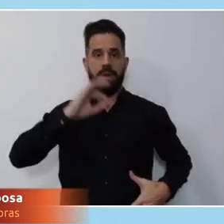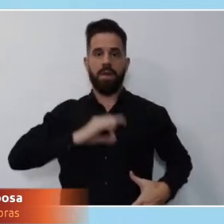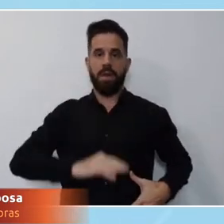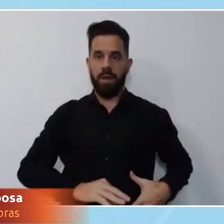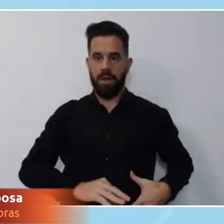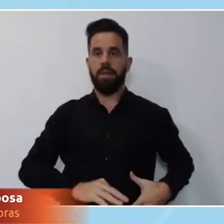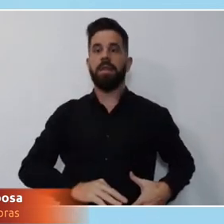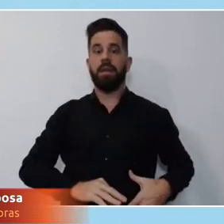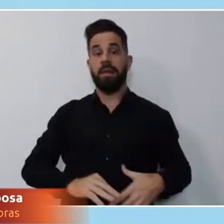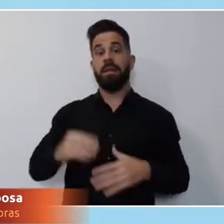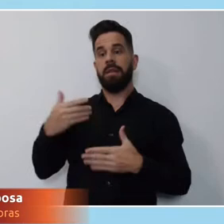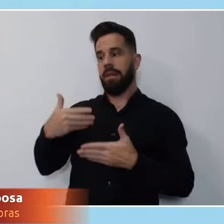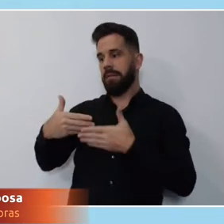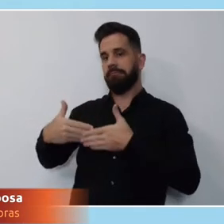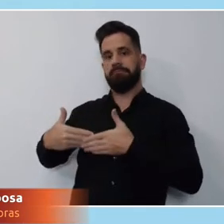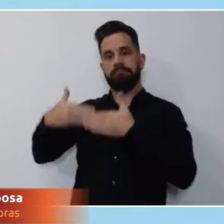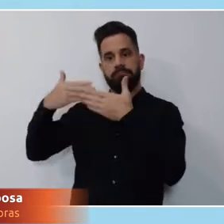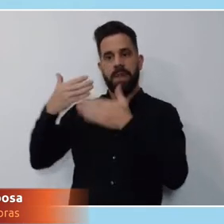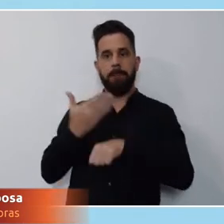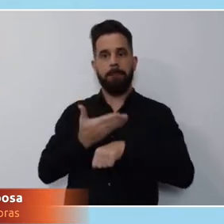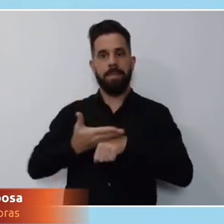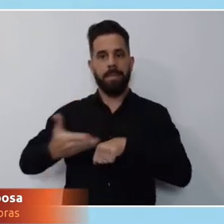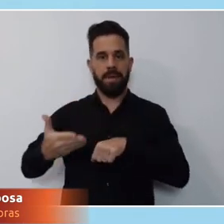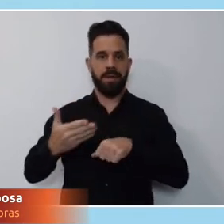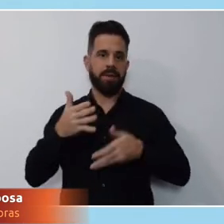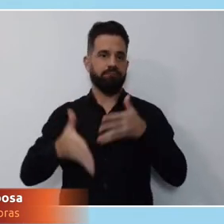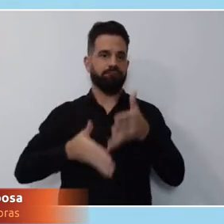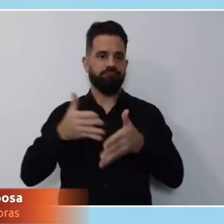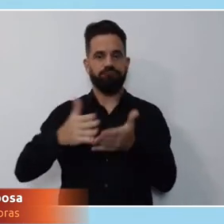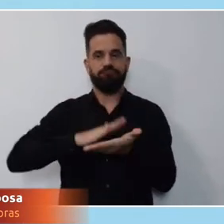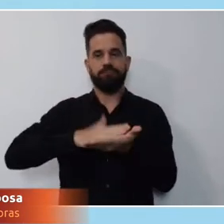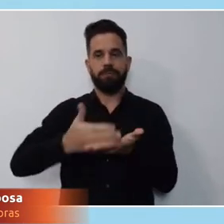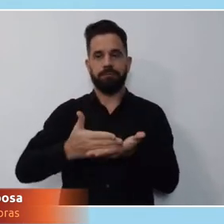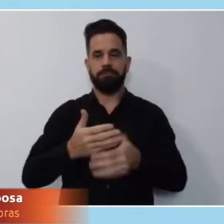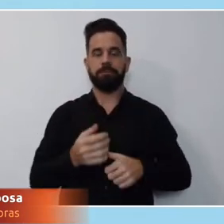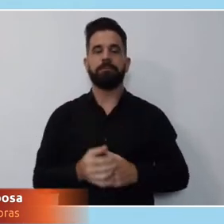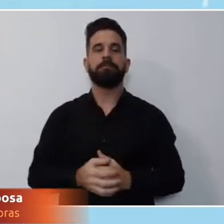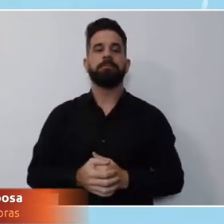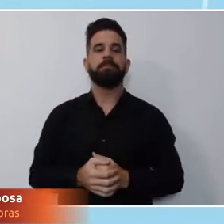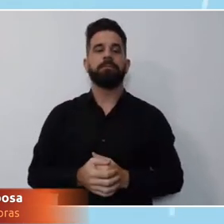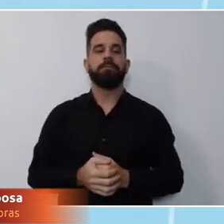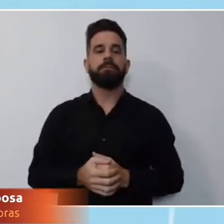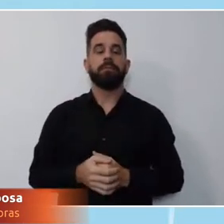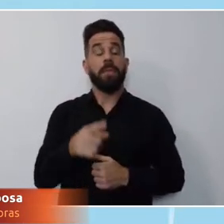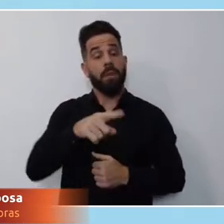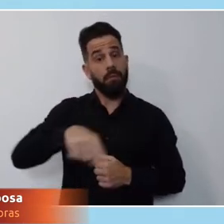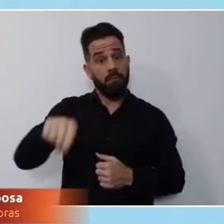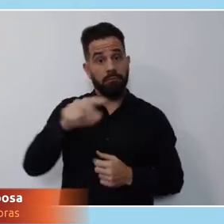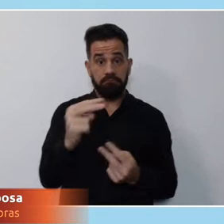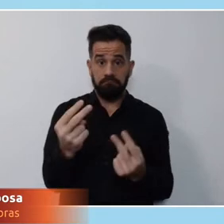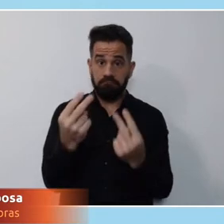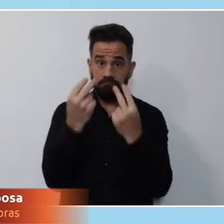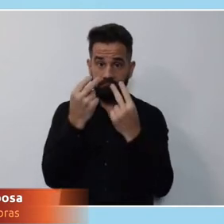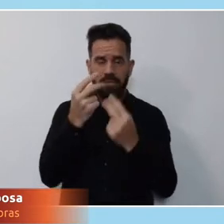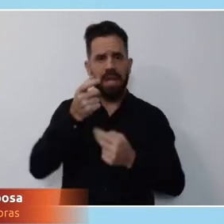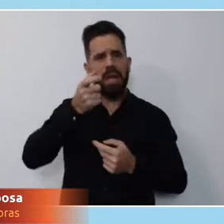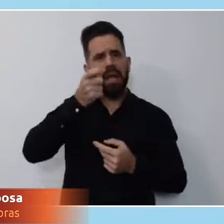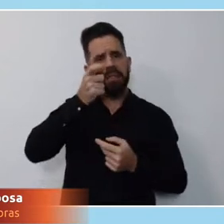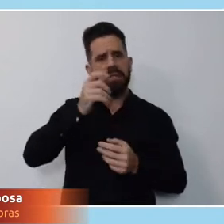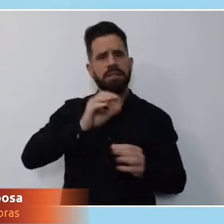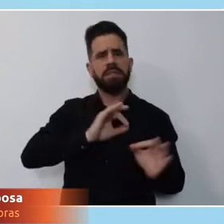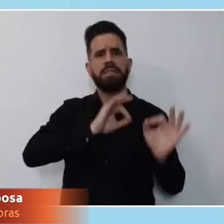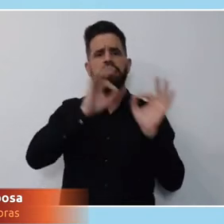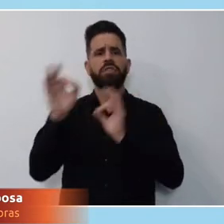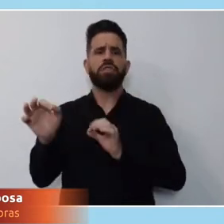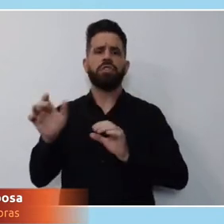a interpretação para Libras. Lembrando que você assiste ao Conexões na TV UFG, canal 15.1 do